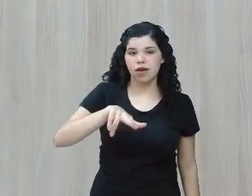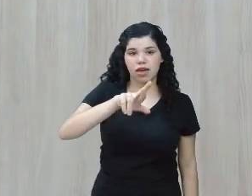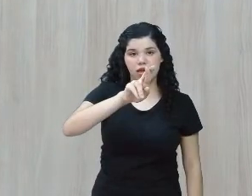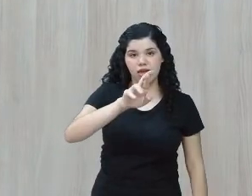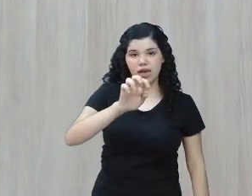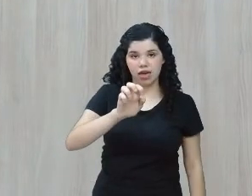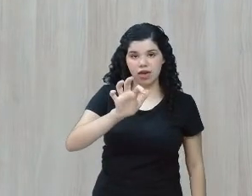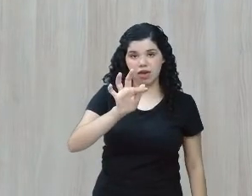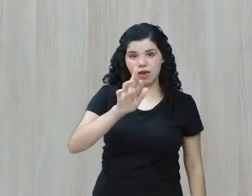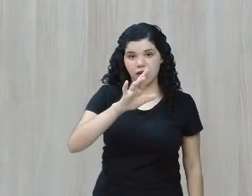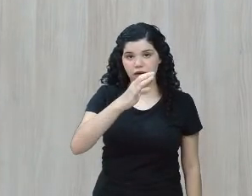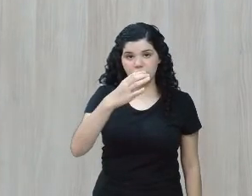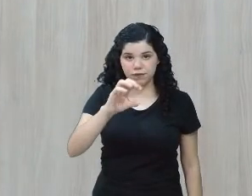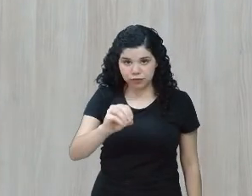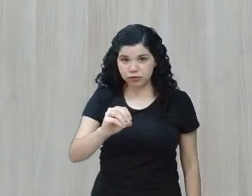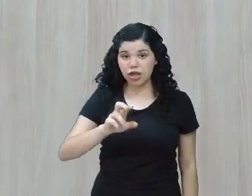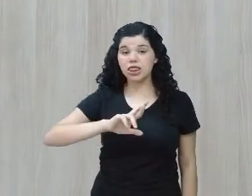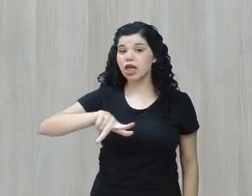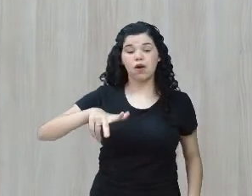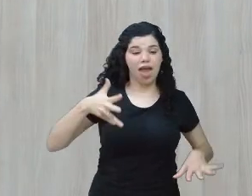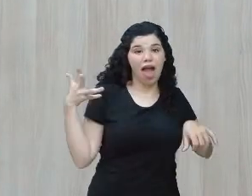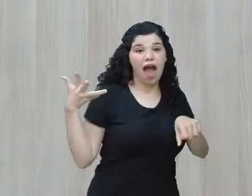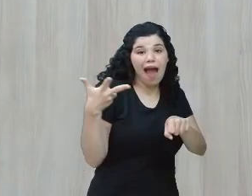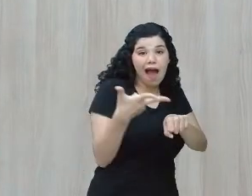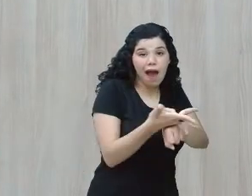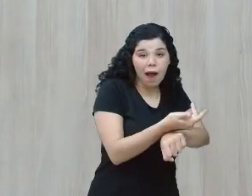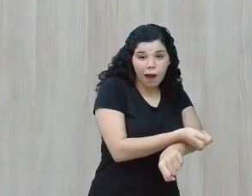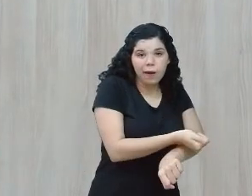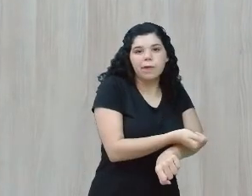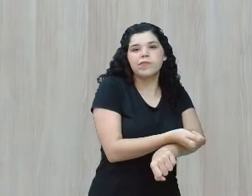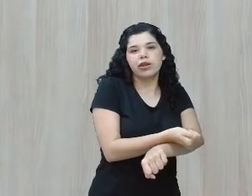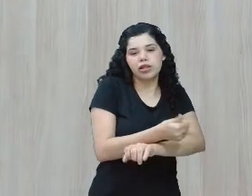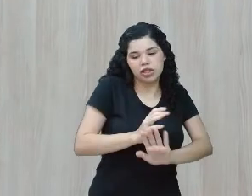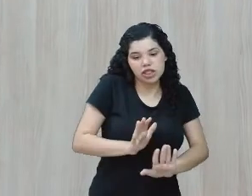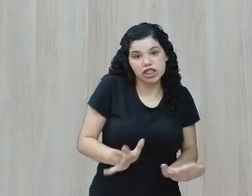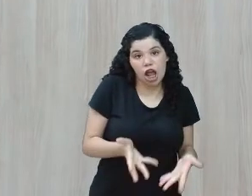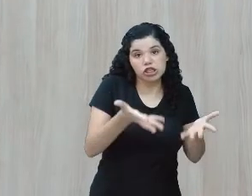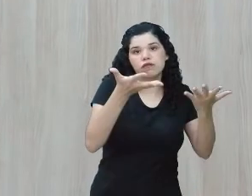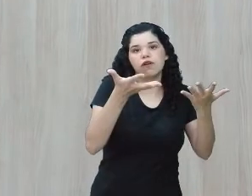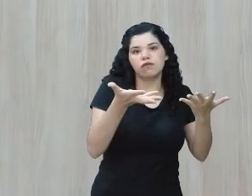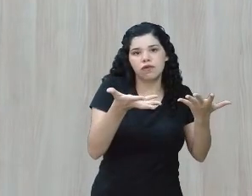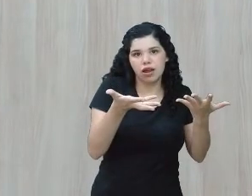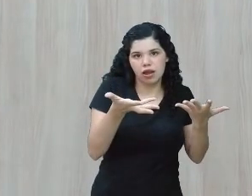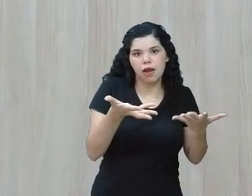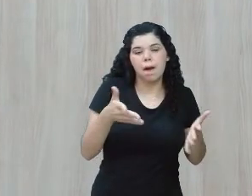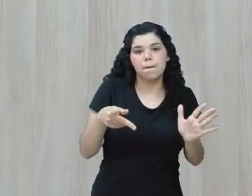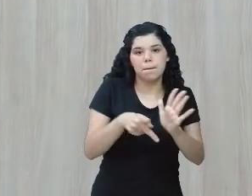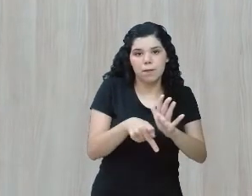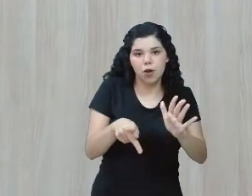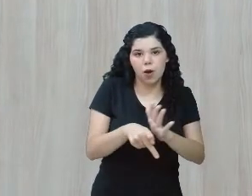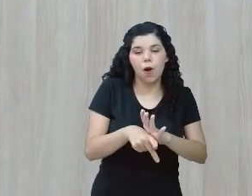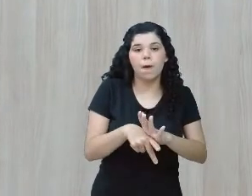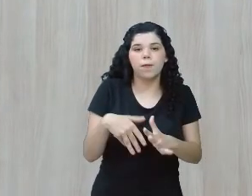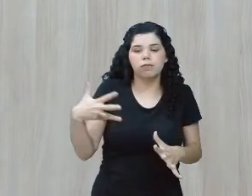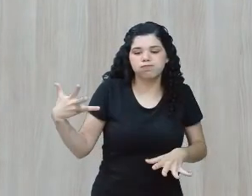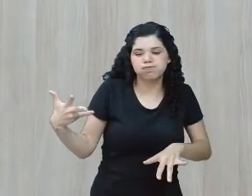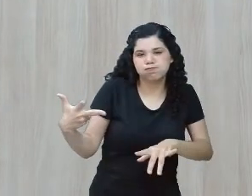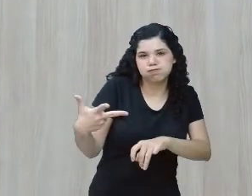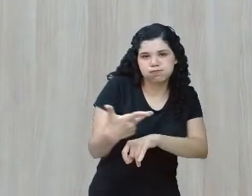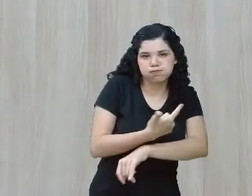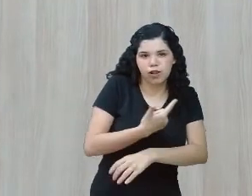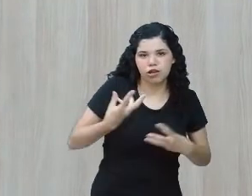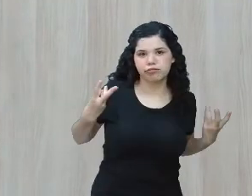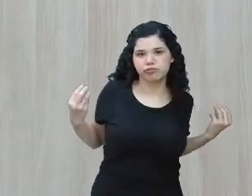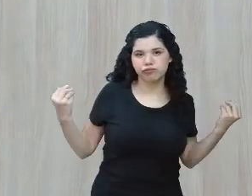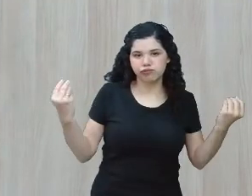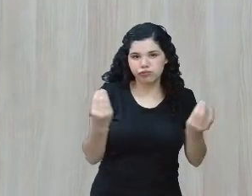professor do AE trabalha são habilidades do estudante. Ele procura desenvolver, aprimorar as